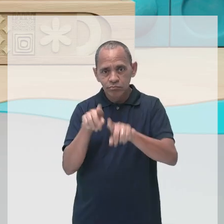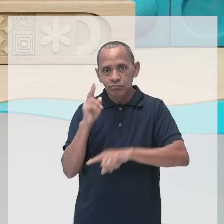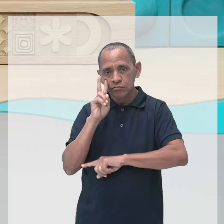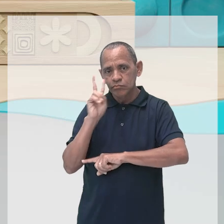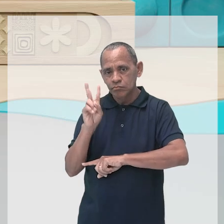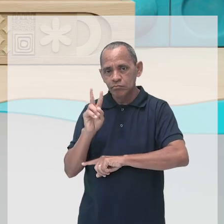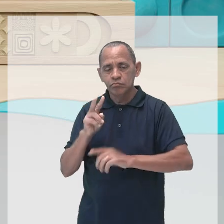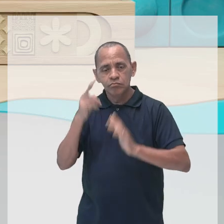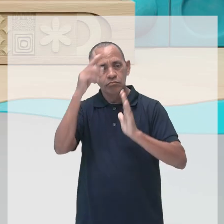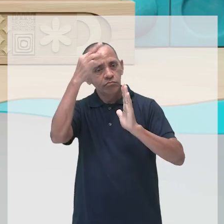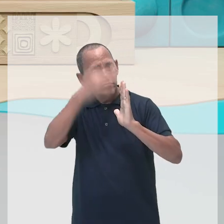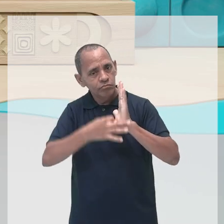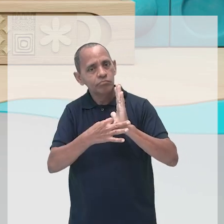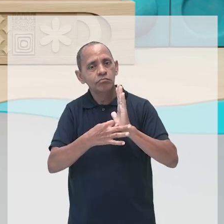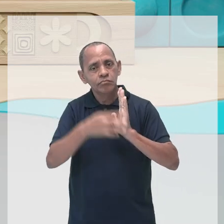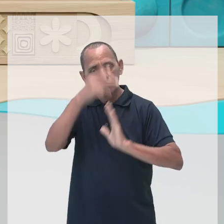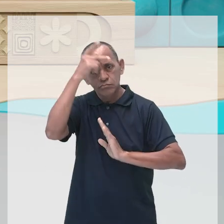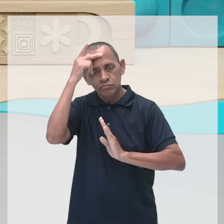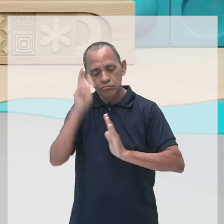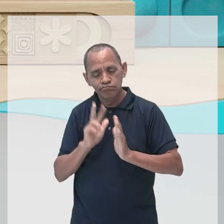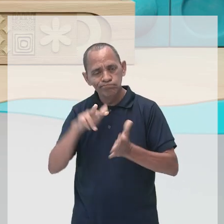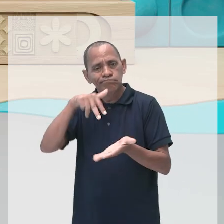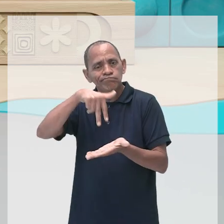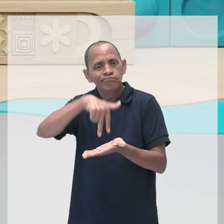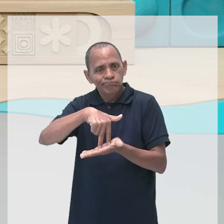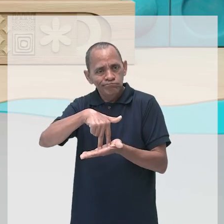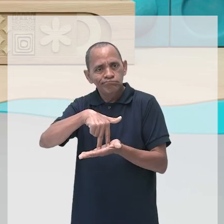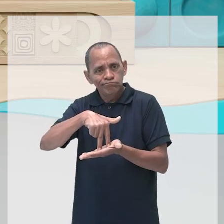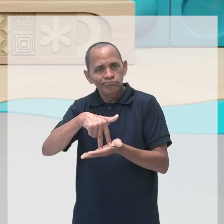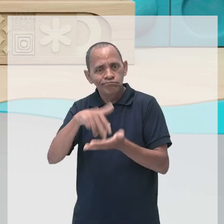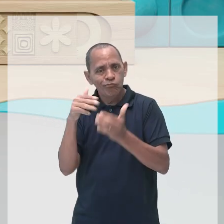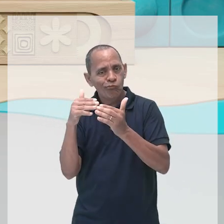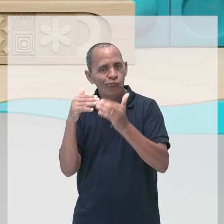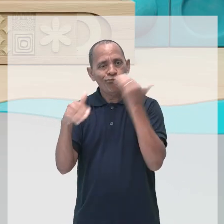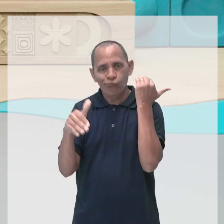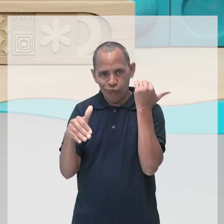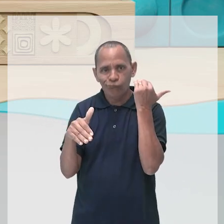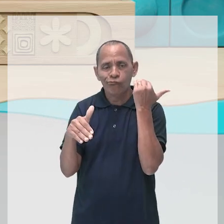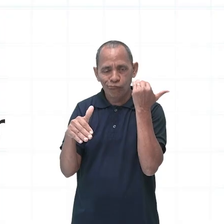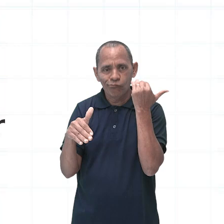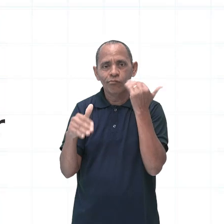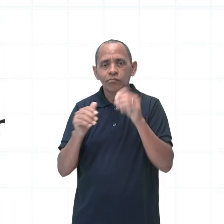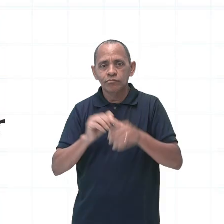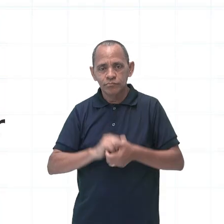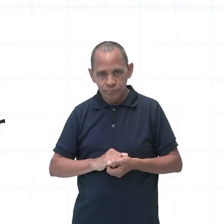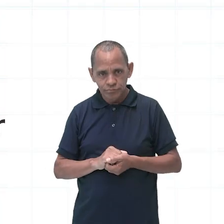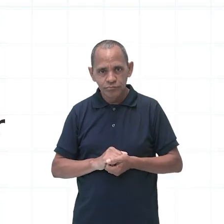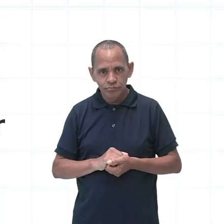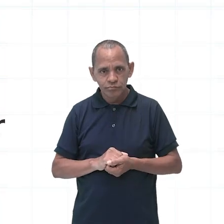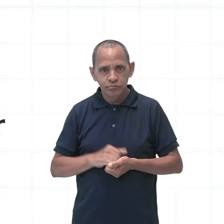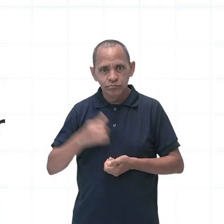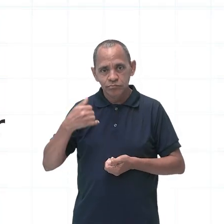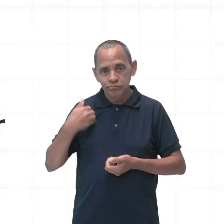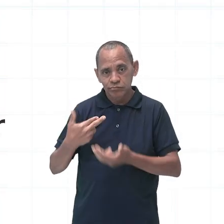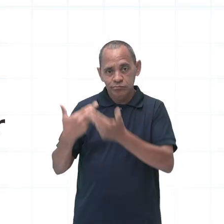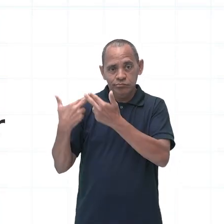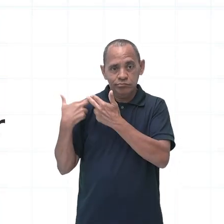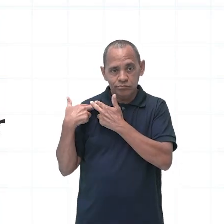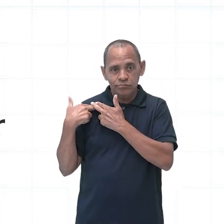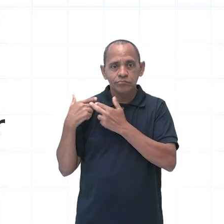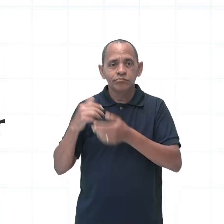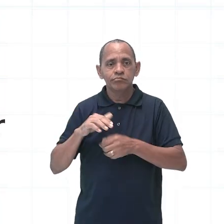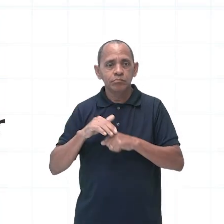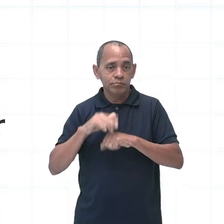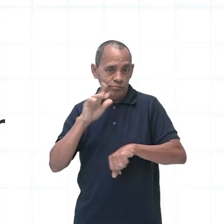um texto de uma pessoa que se posicionou de forma contrária à redução da maioridade penal. Observe o que essa pessoa